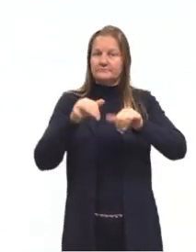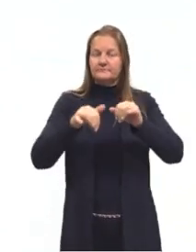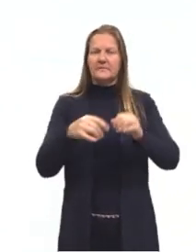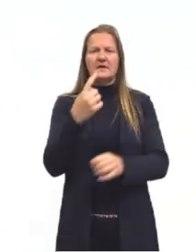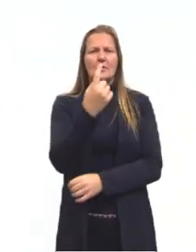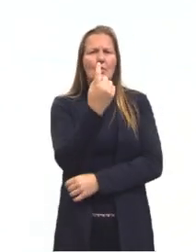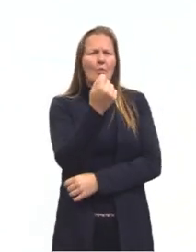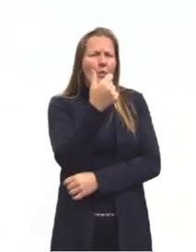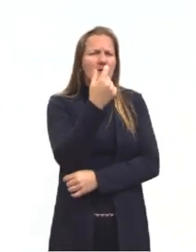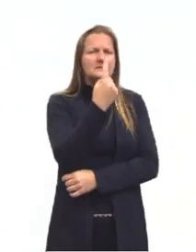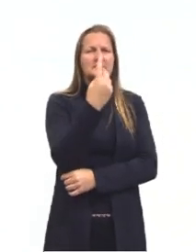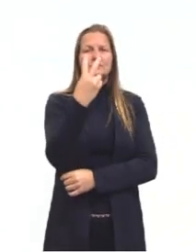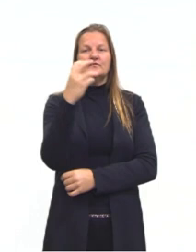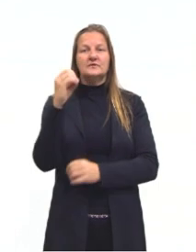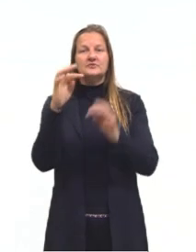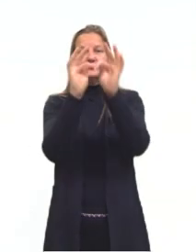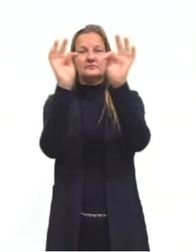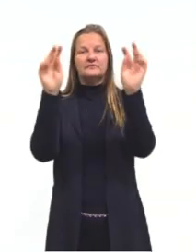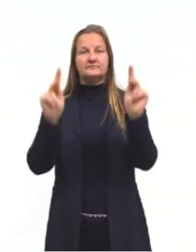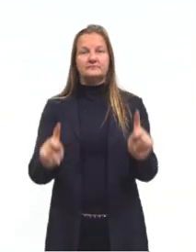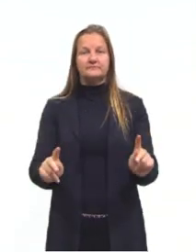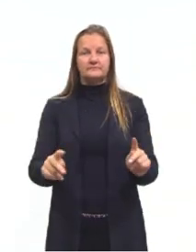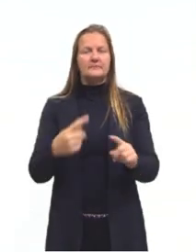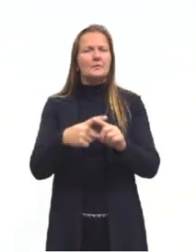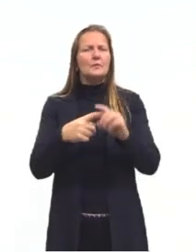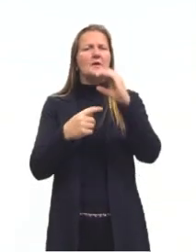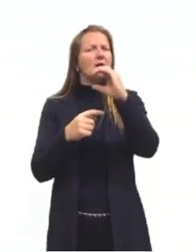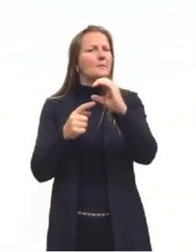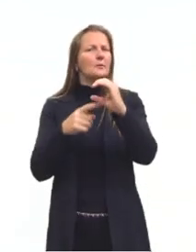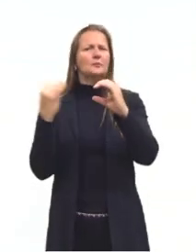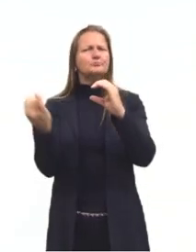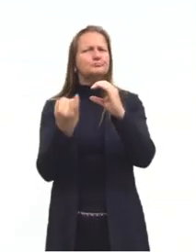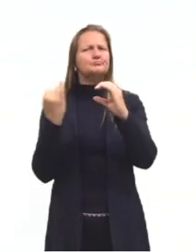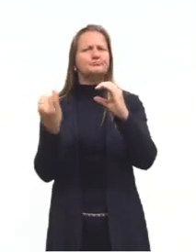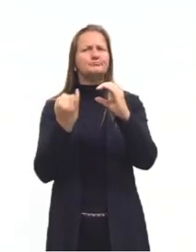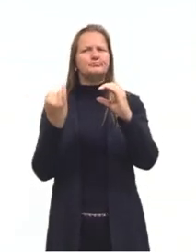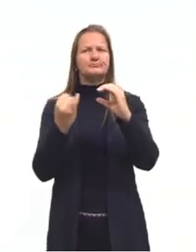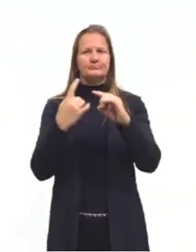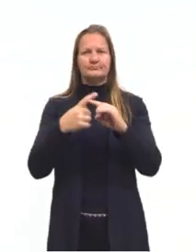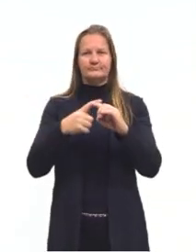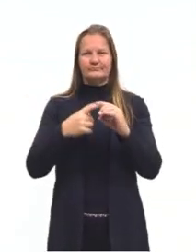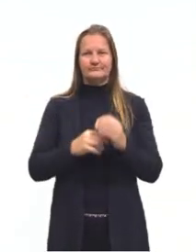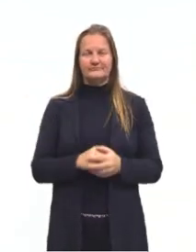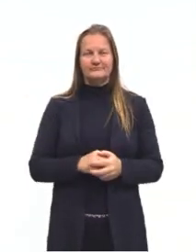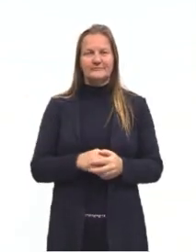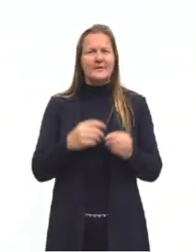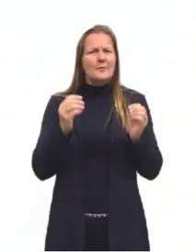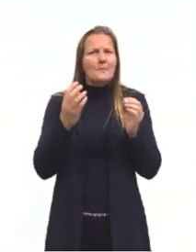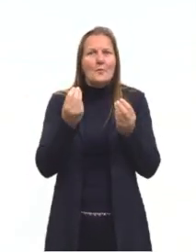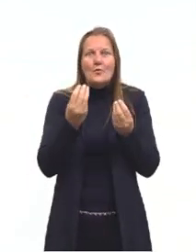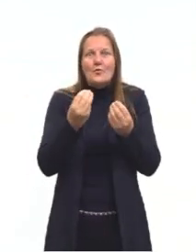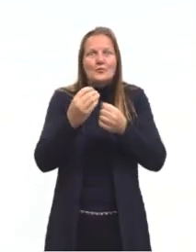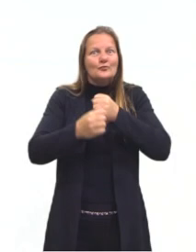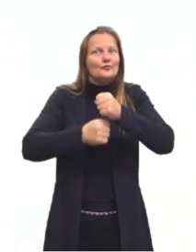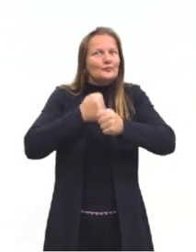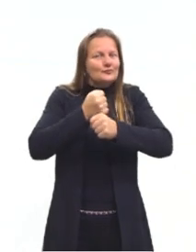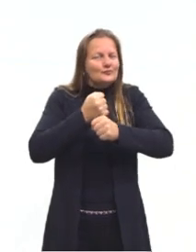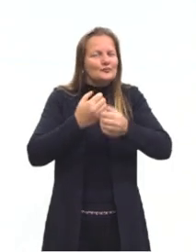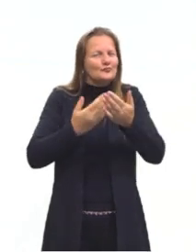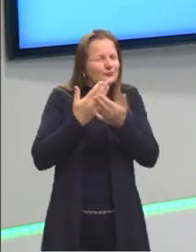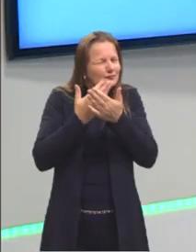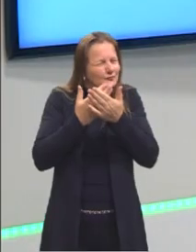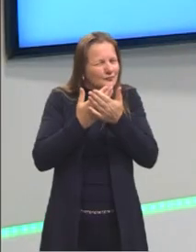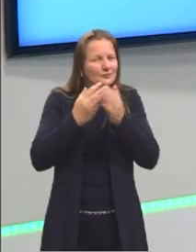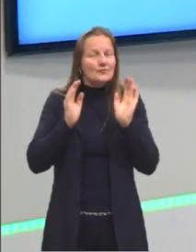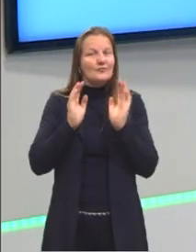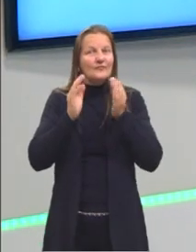quase 120 elementos na tabela periódica Por que que ele é tão importante por quê que é dedicado tanto tempo só para ele